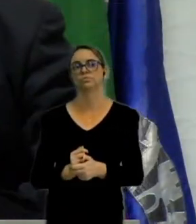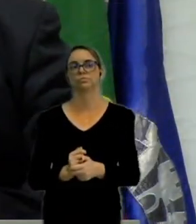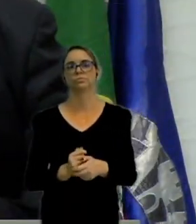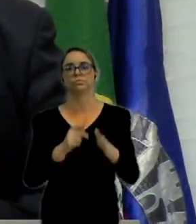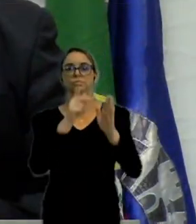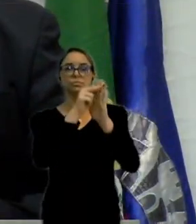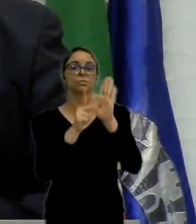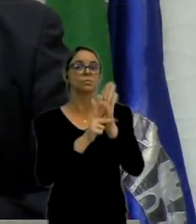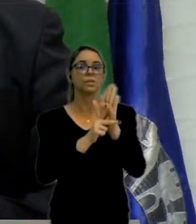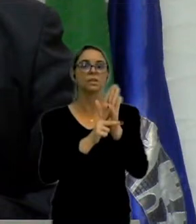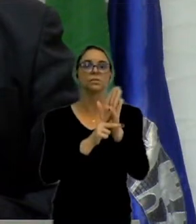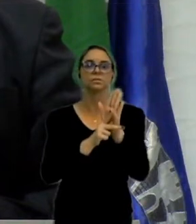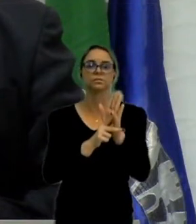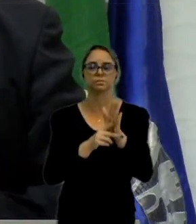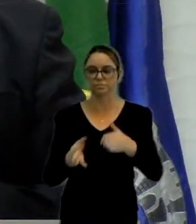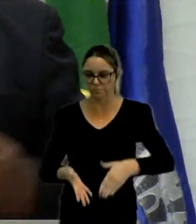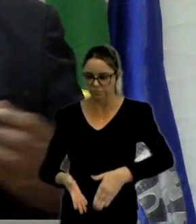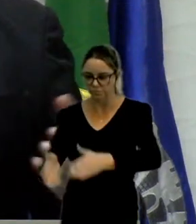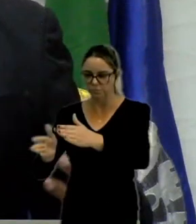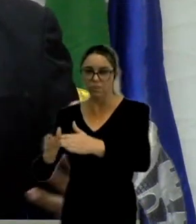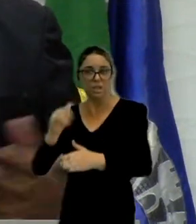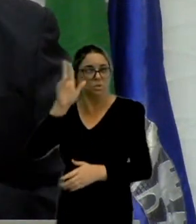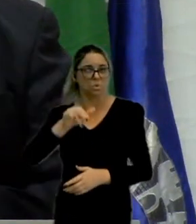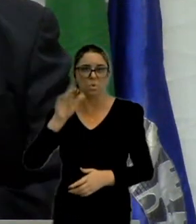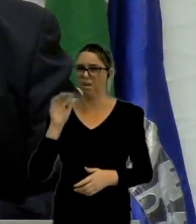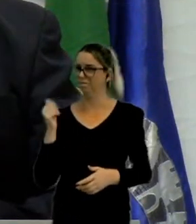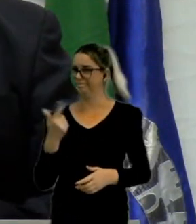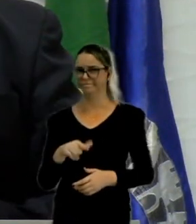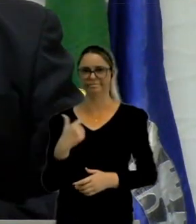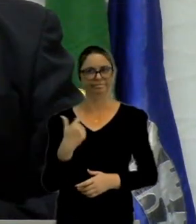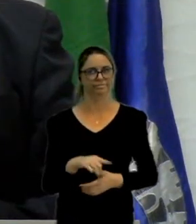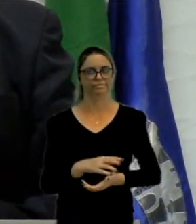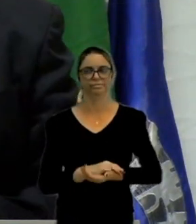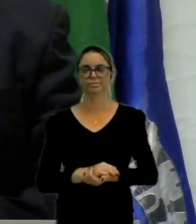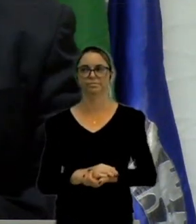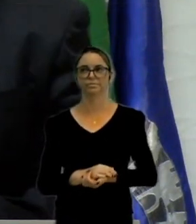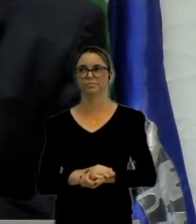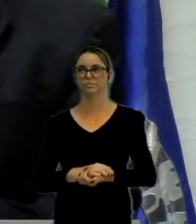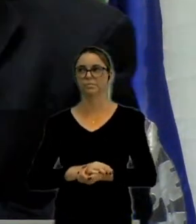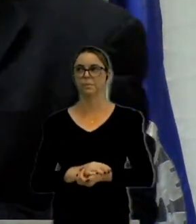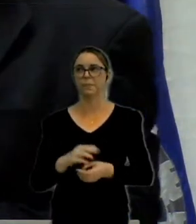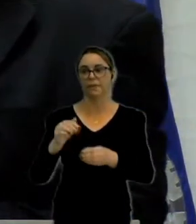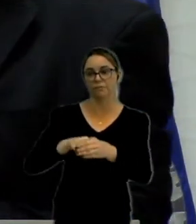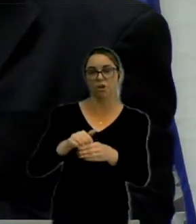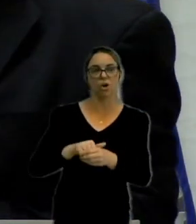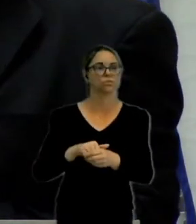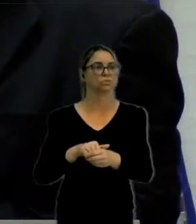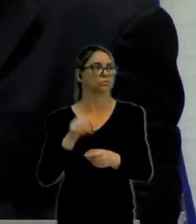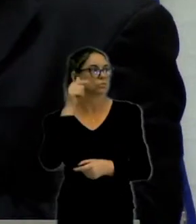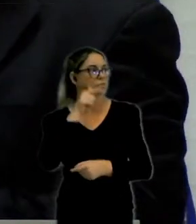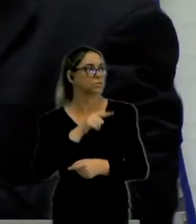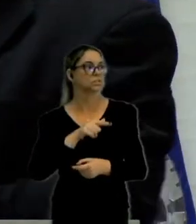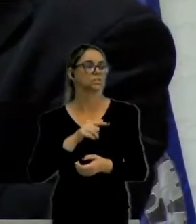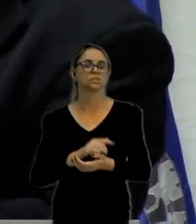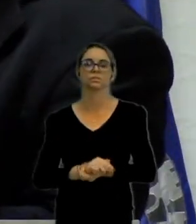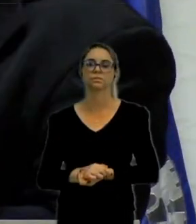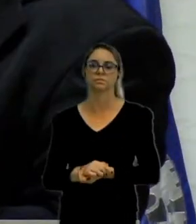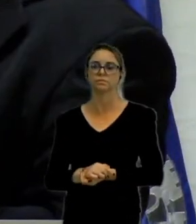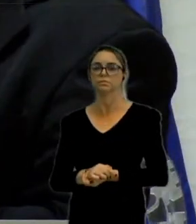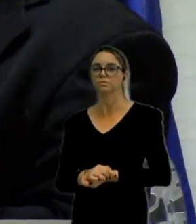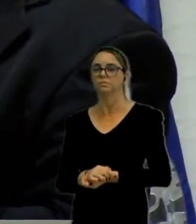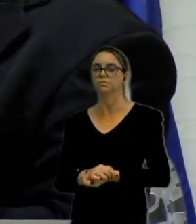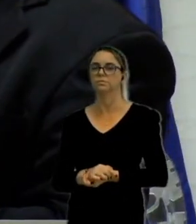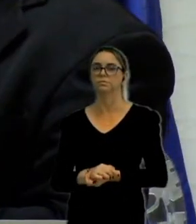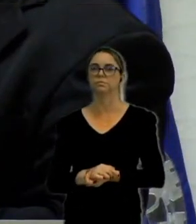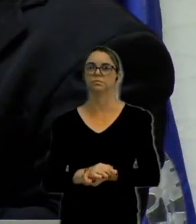teve um projeto de uma pista, só teve gente conversando para ganhar voto. Dizendo, olha, vai passar para o Espírito Santo, vai, manda botar